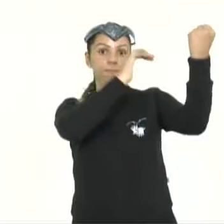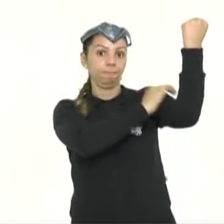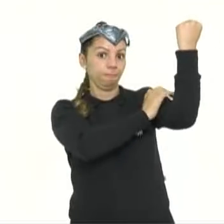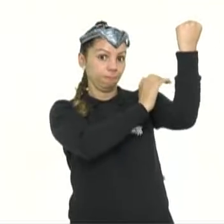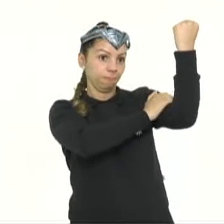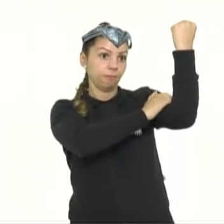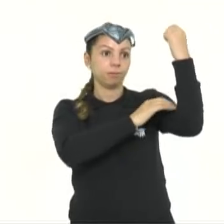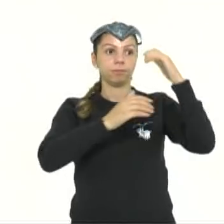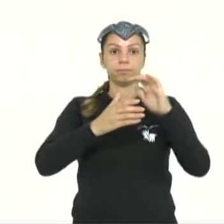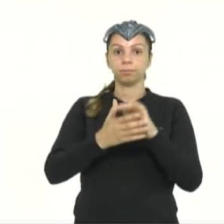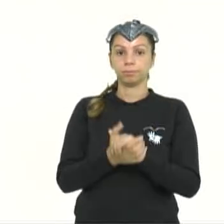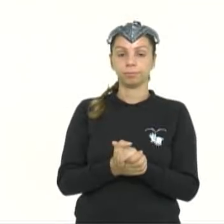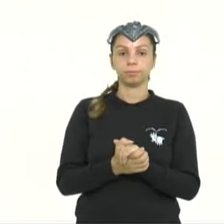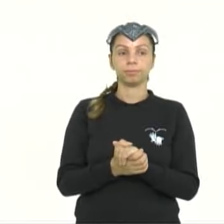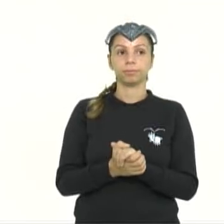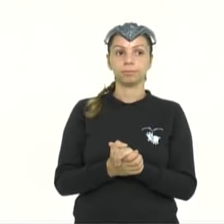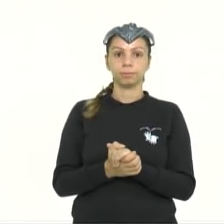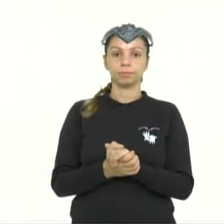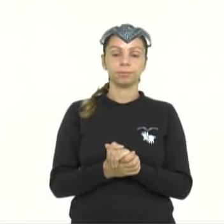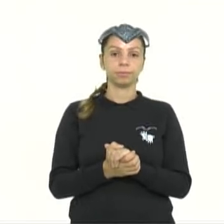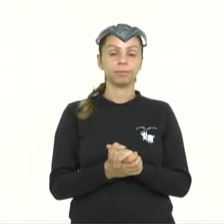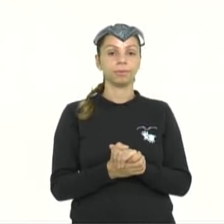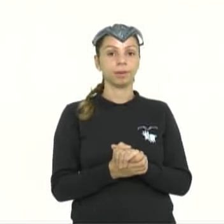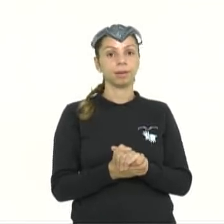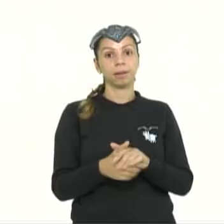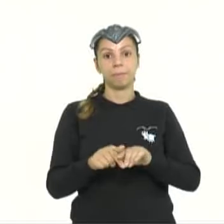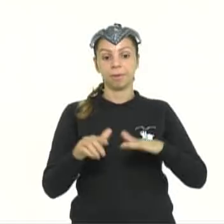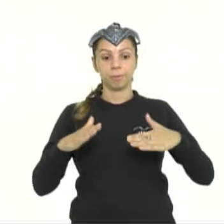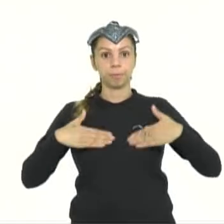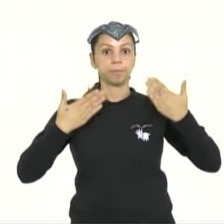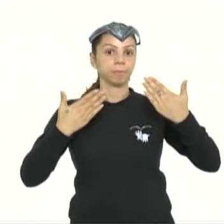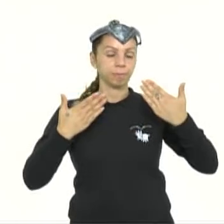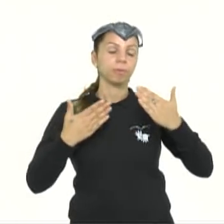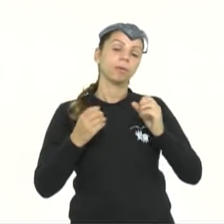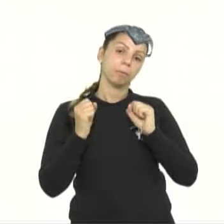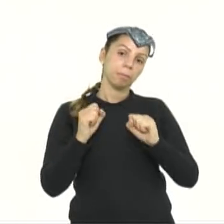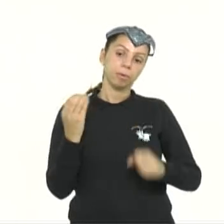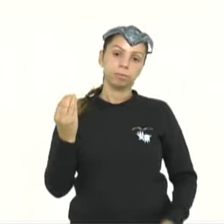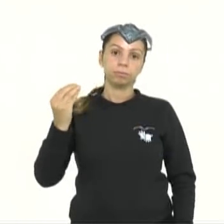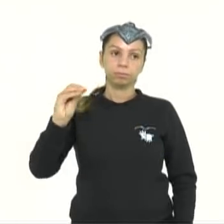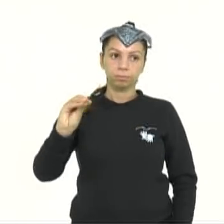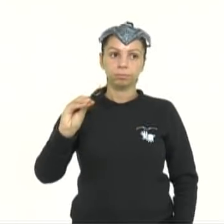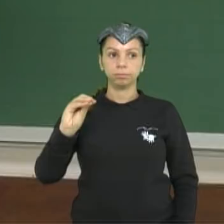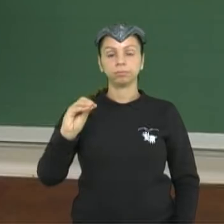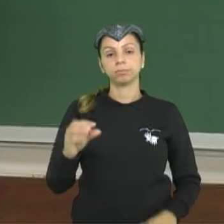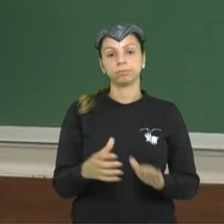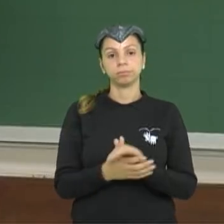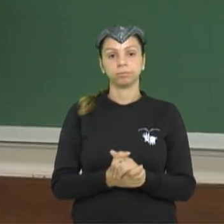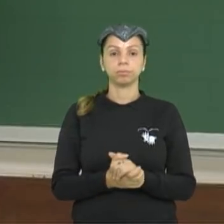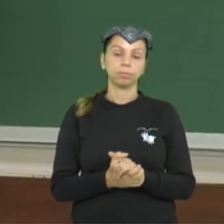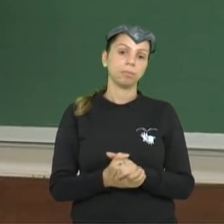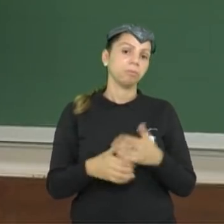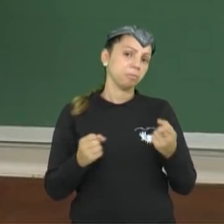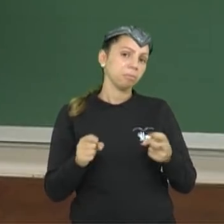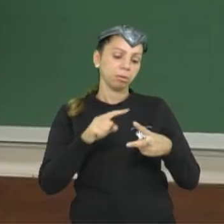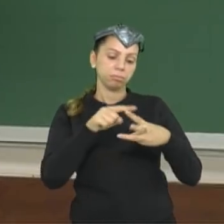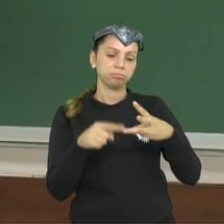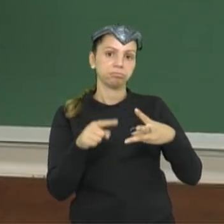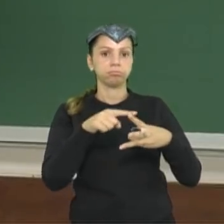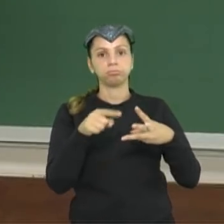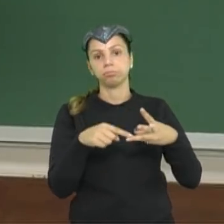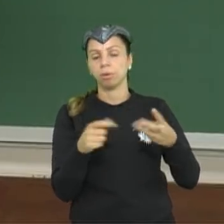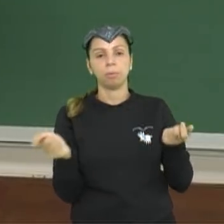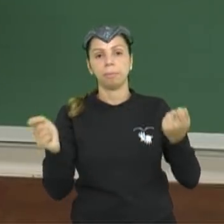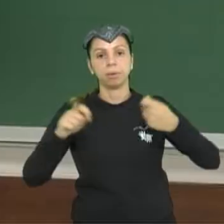and scary. Você pode ter colocado strong and fast ou fast and scary.